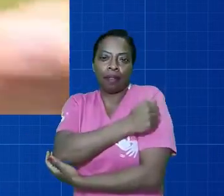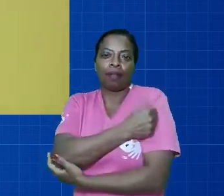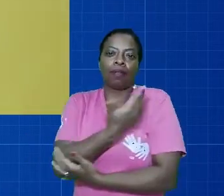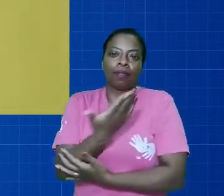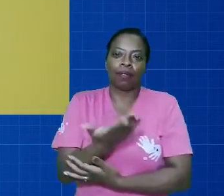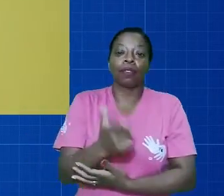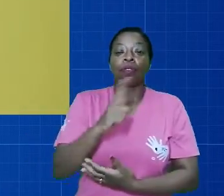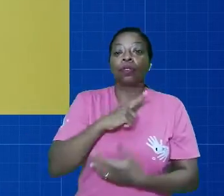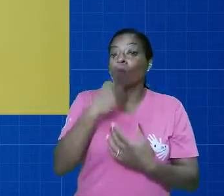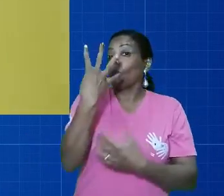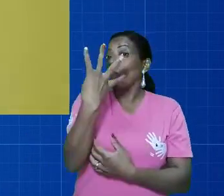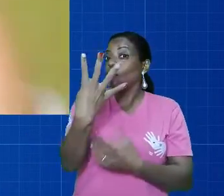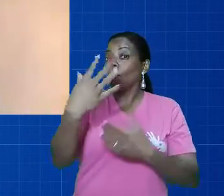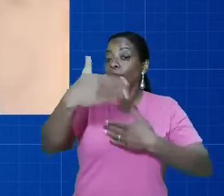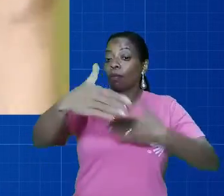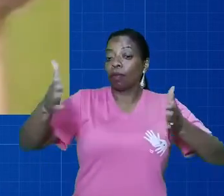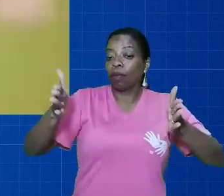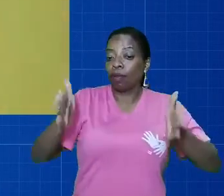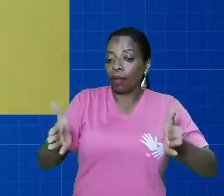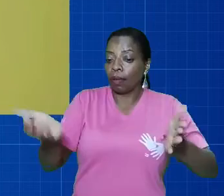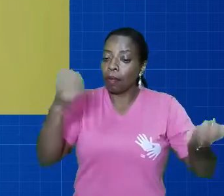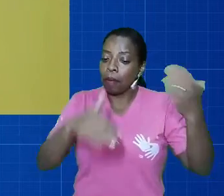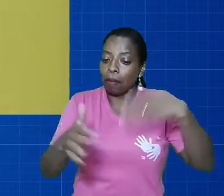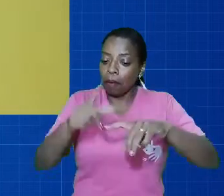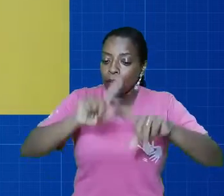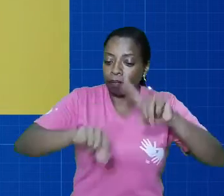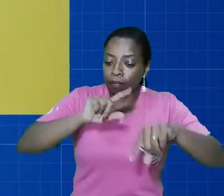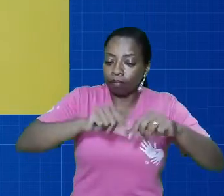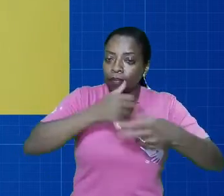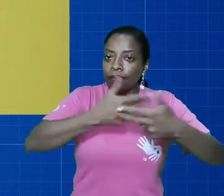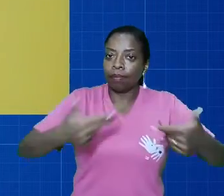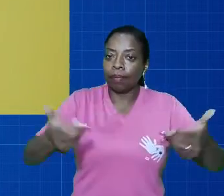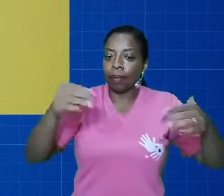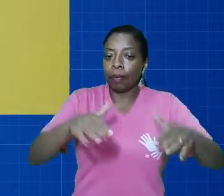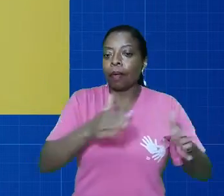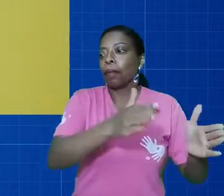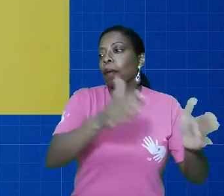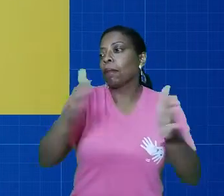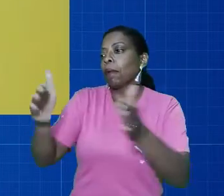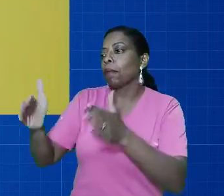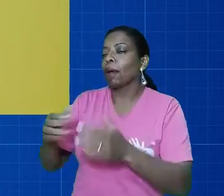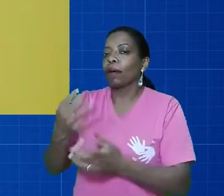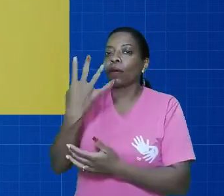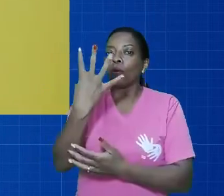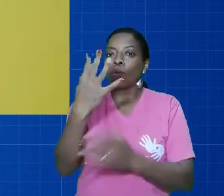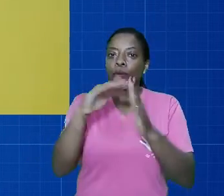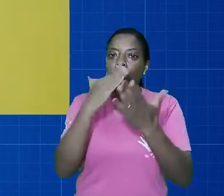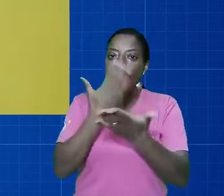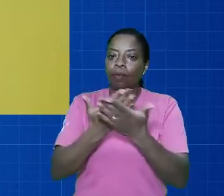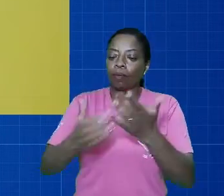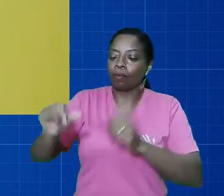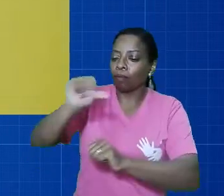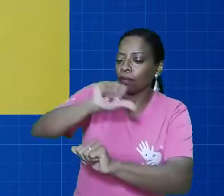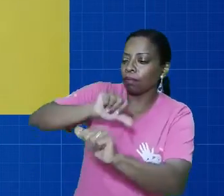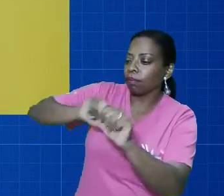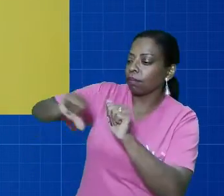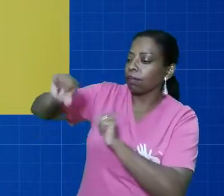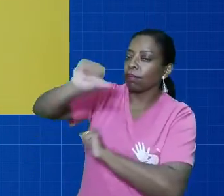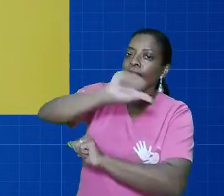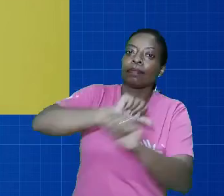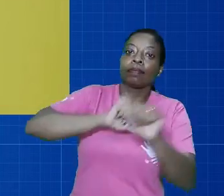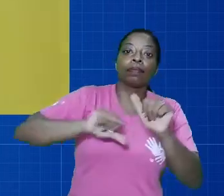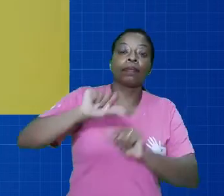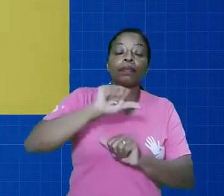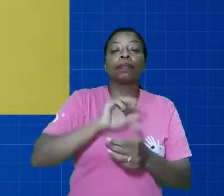esse material. E elas circulavam por essas quatro escolas. E foi tão assim, e esse projeto, a ideia